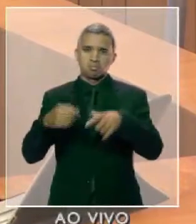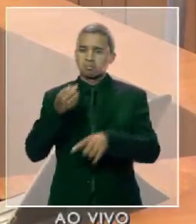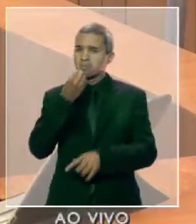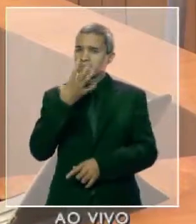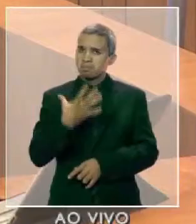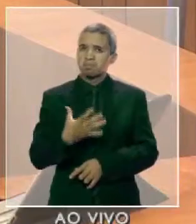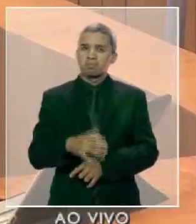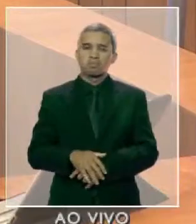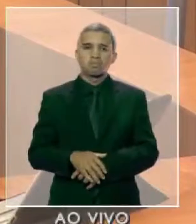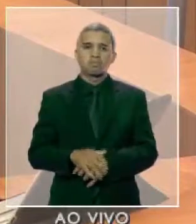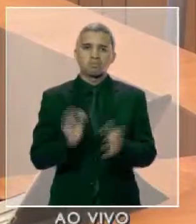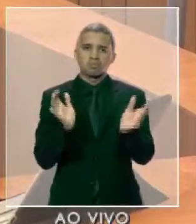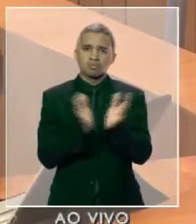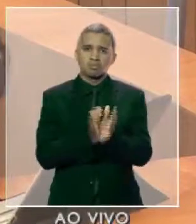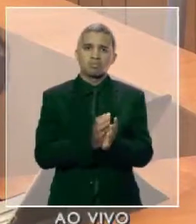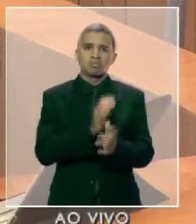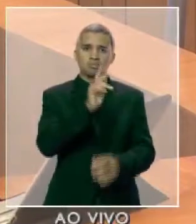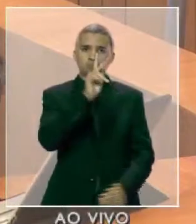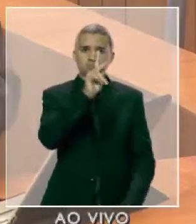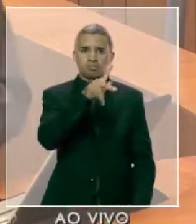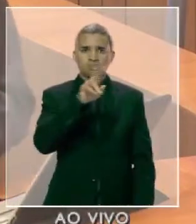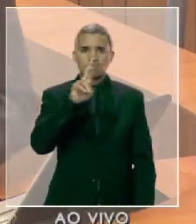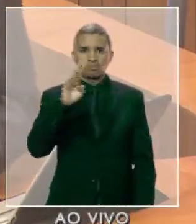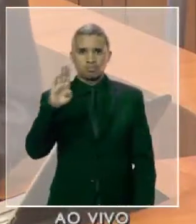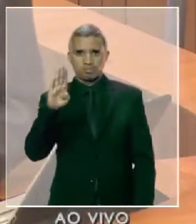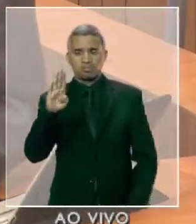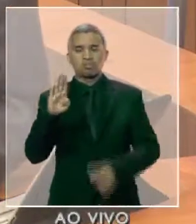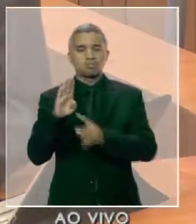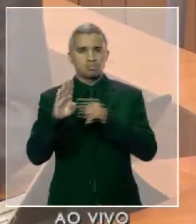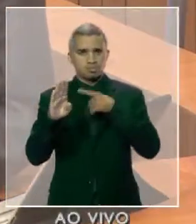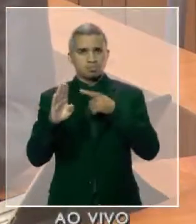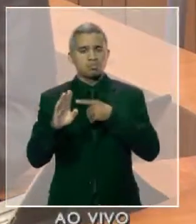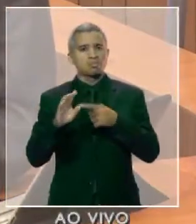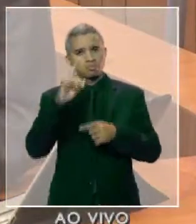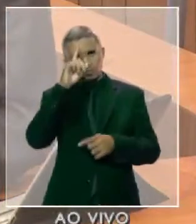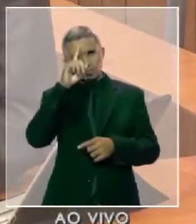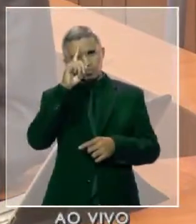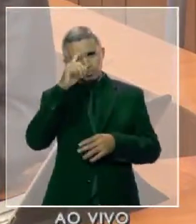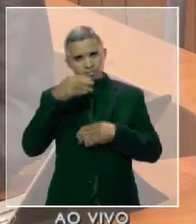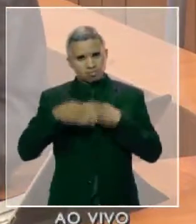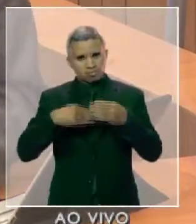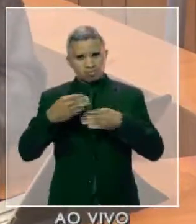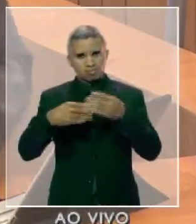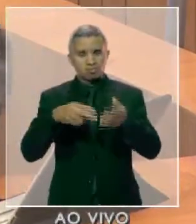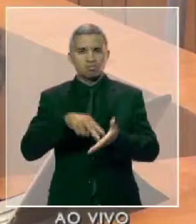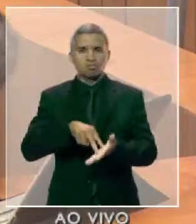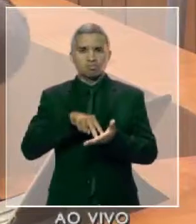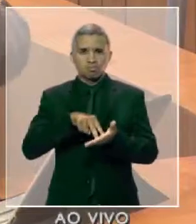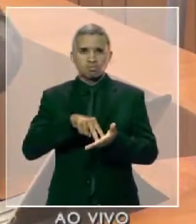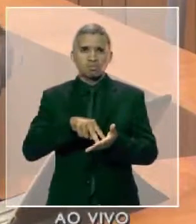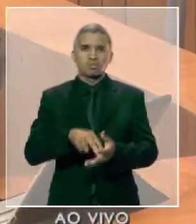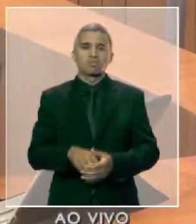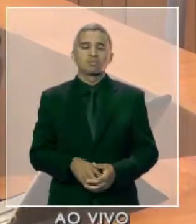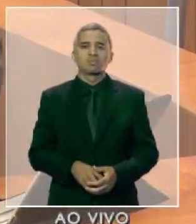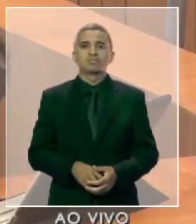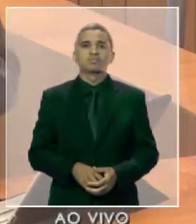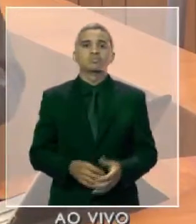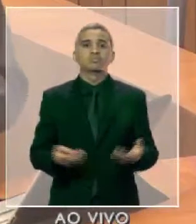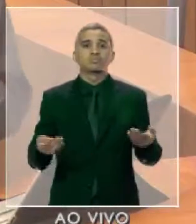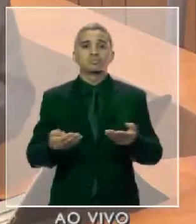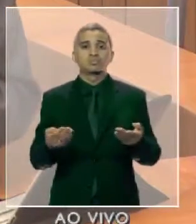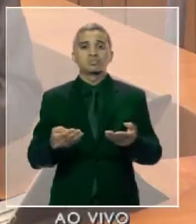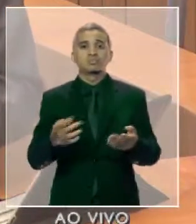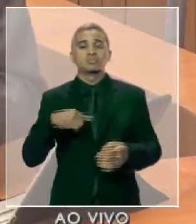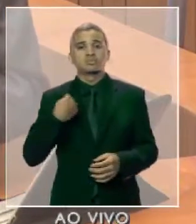Republicano Brasileiro tem se consolidado no cenário estadual e nacional. Até porque hoje, só para fazer um parêntese aqui, nós participamos do